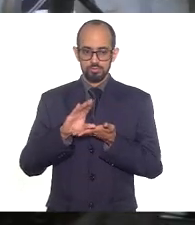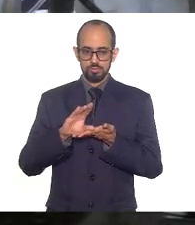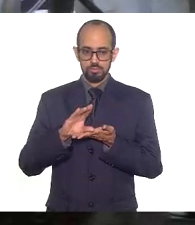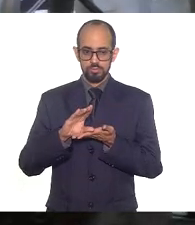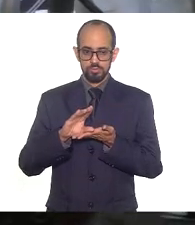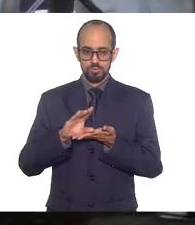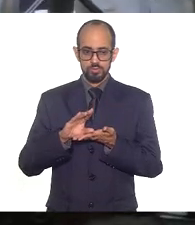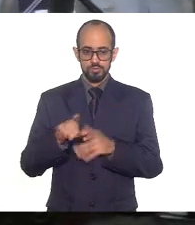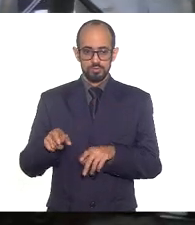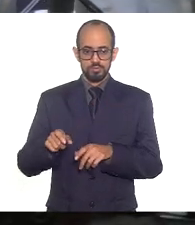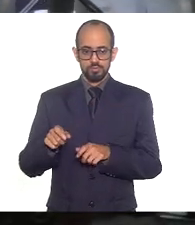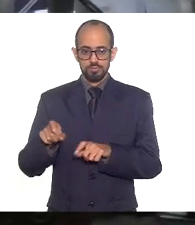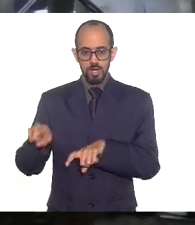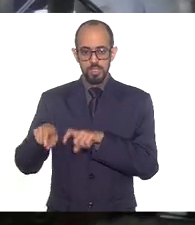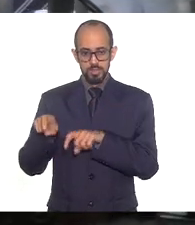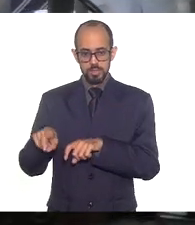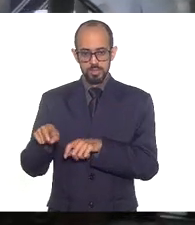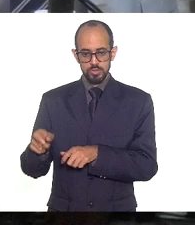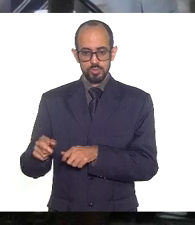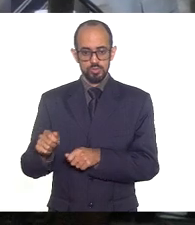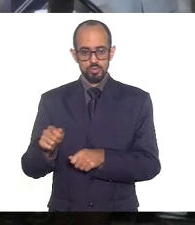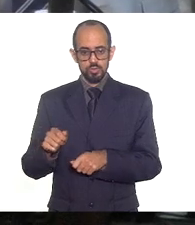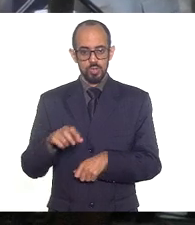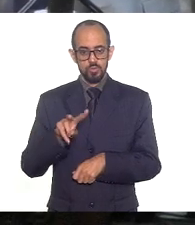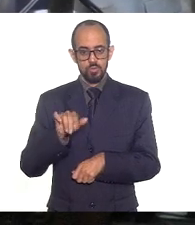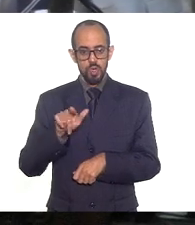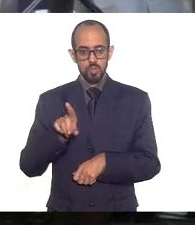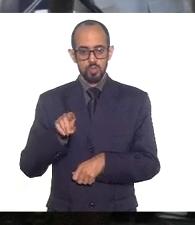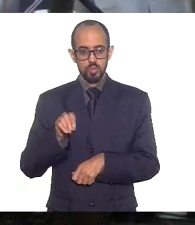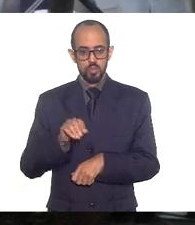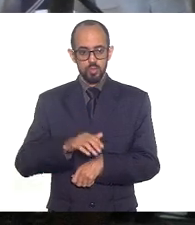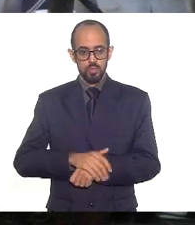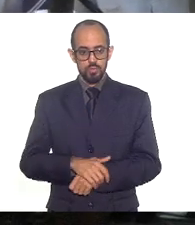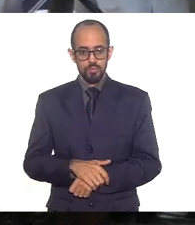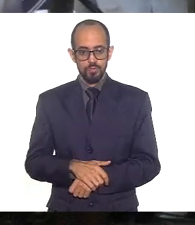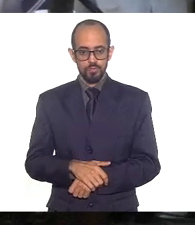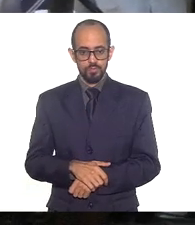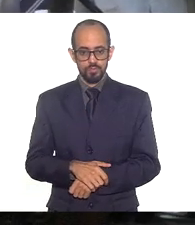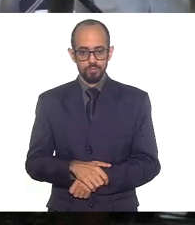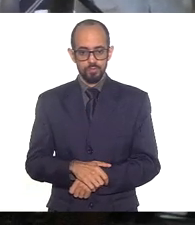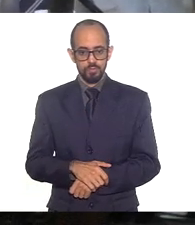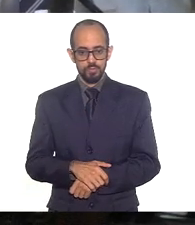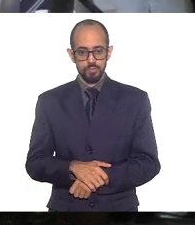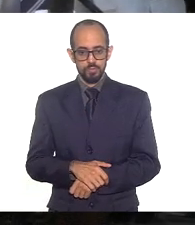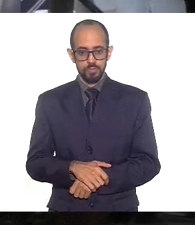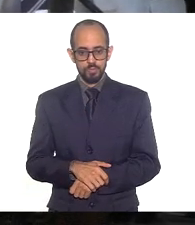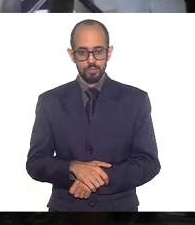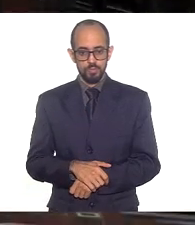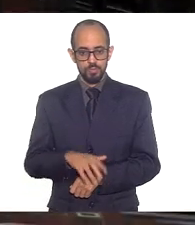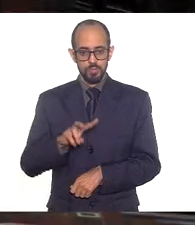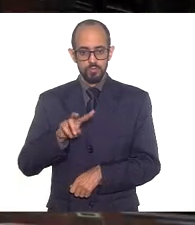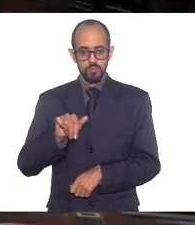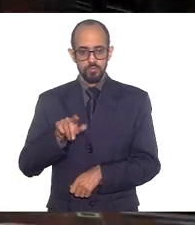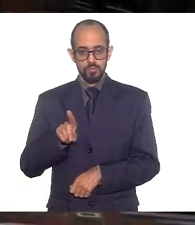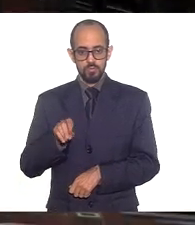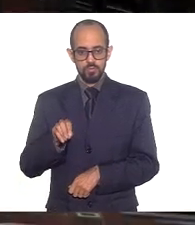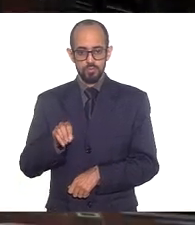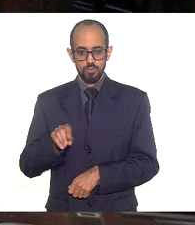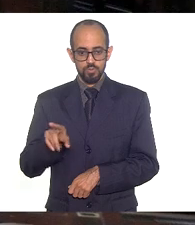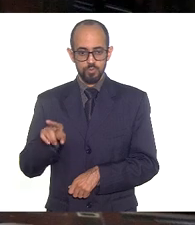ela começou a agricultura Deputado Waldo César Oi Val do